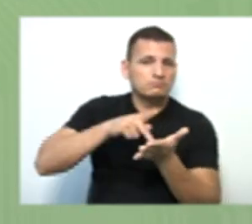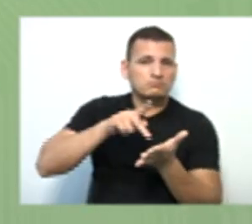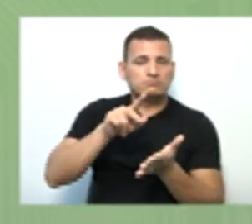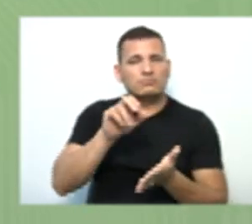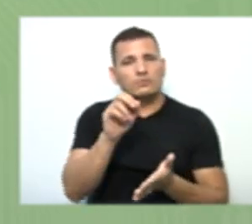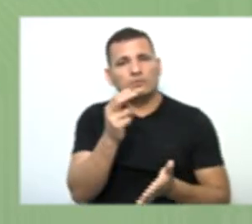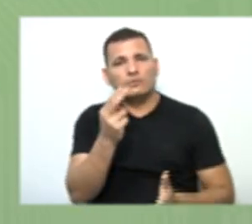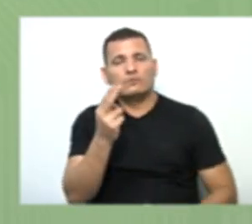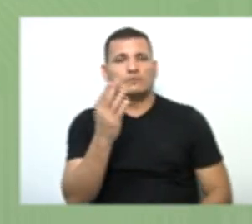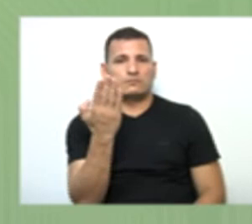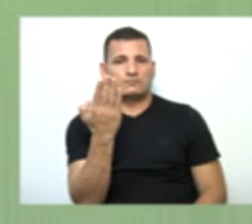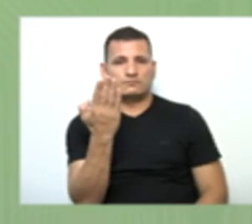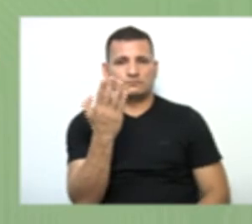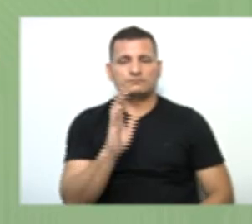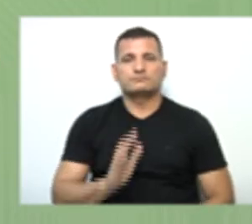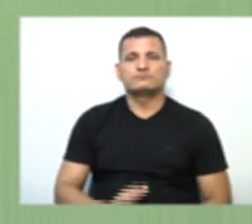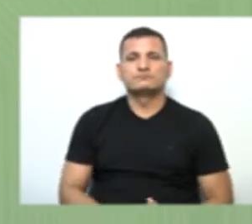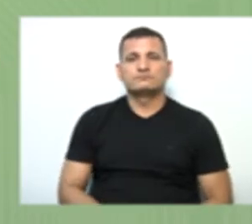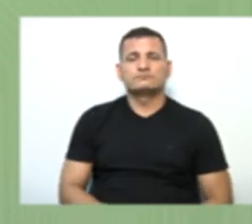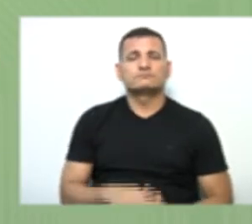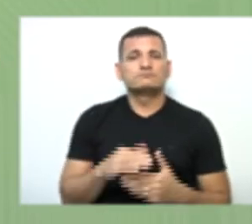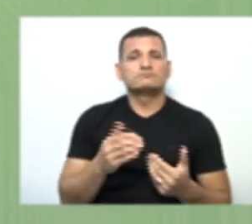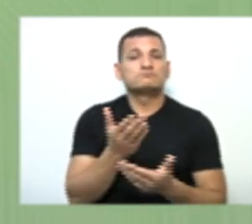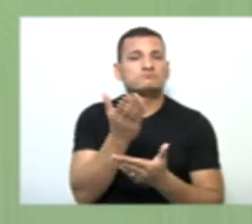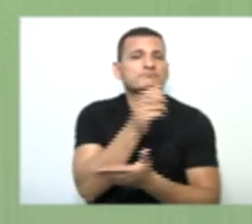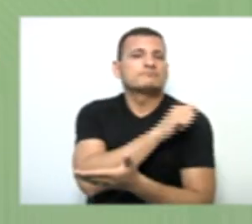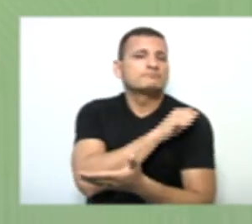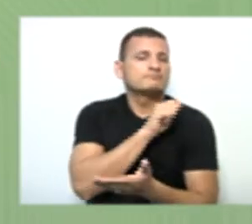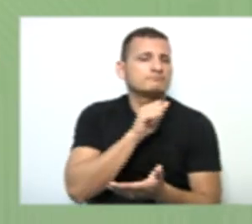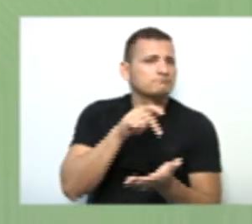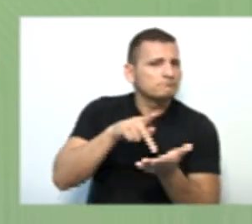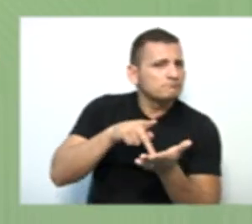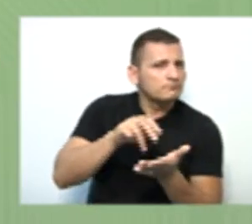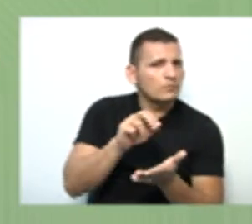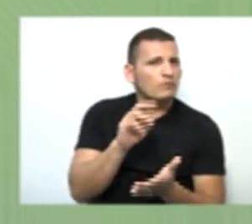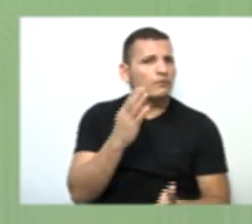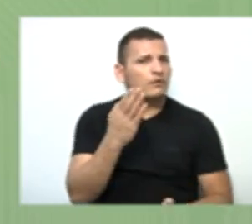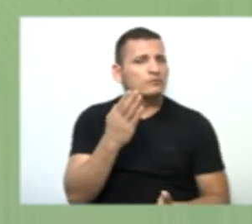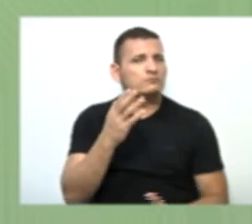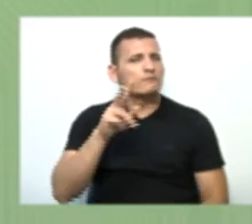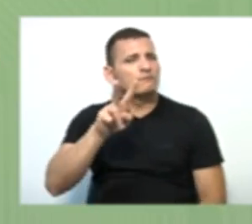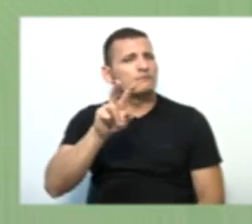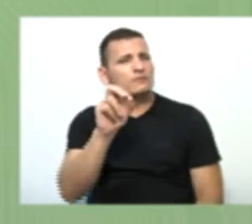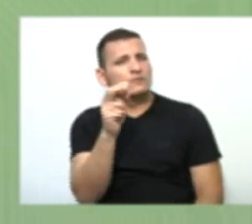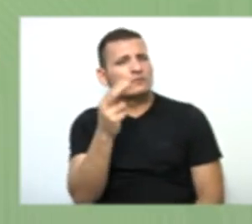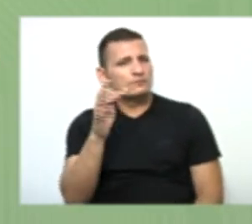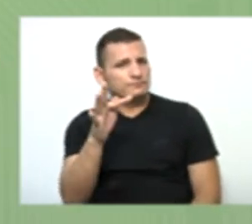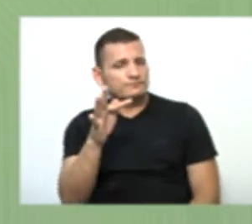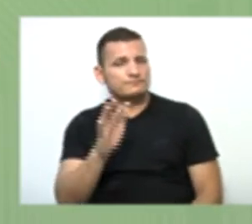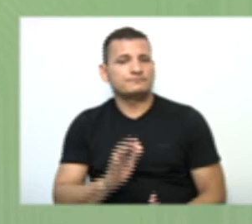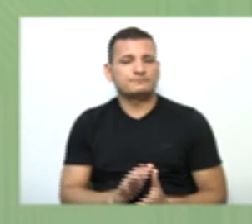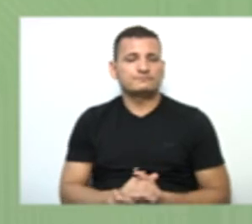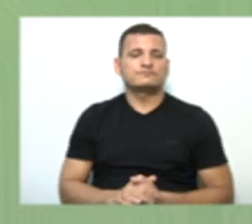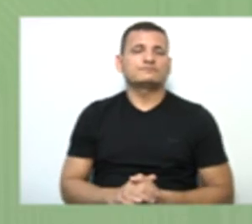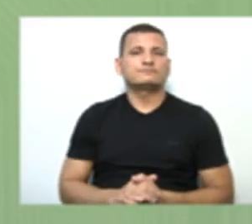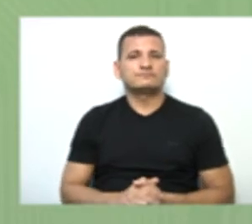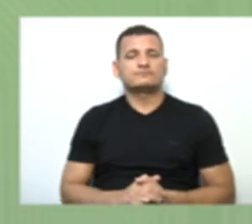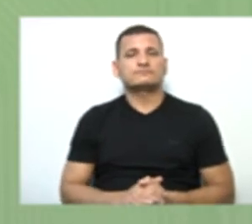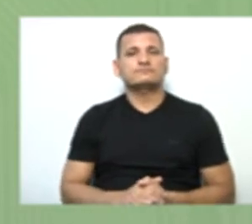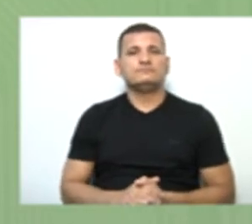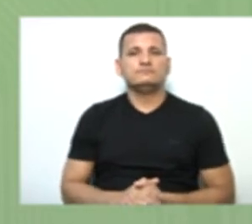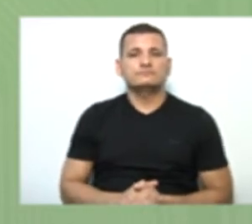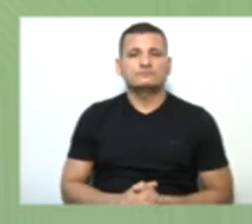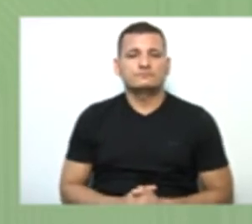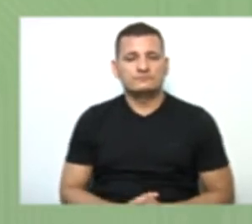lá, alunos. Vocês marcaram verdadeiro ou falso? Essa alternativa é o que, professor Aloy? A alternativa